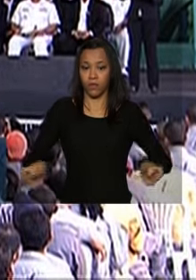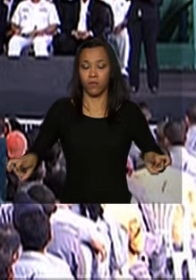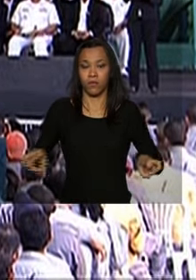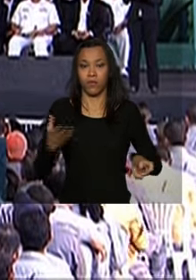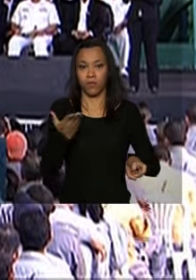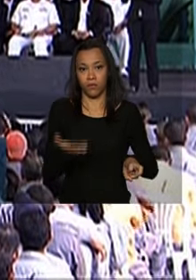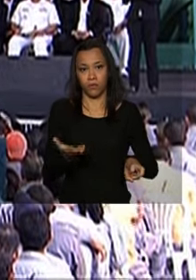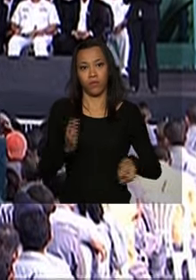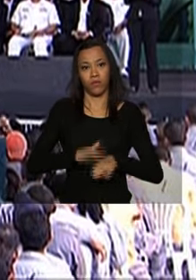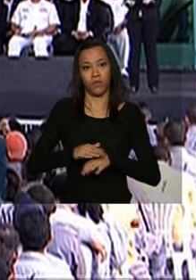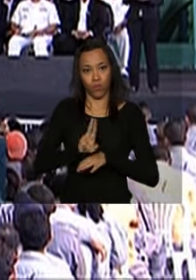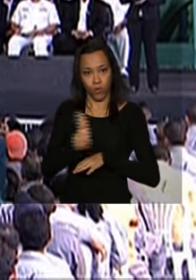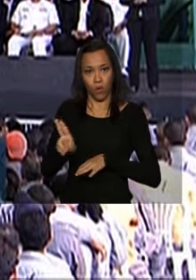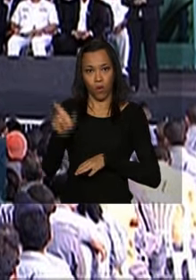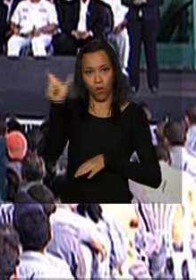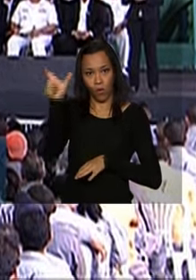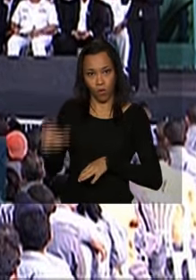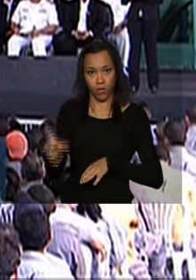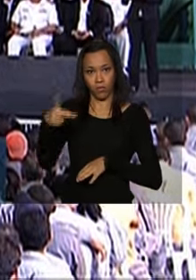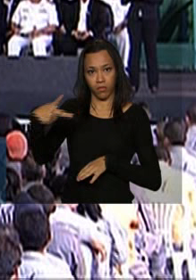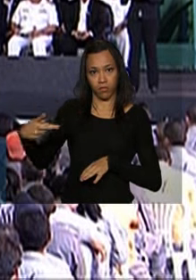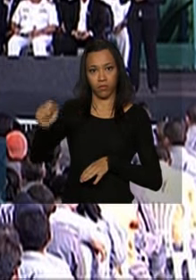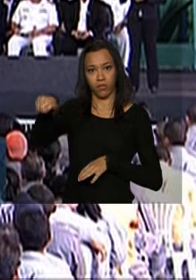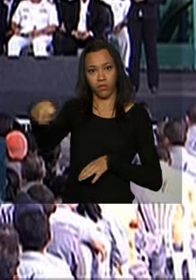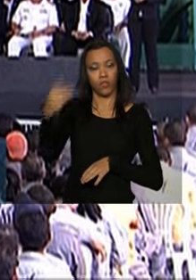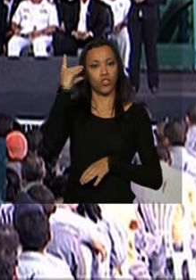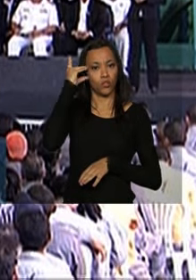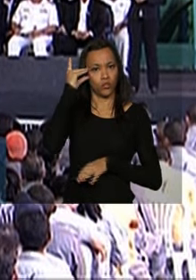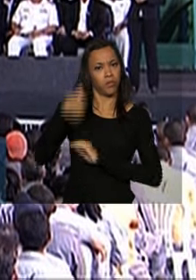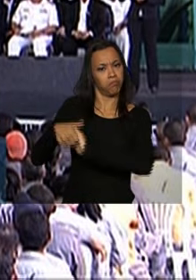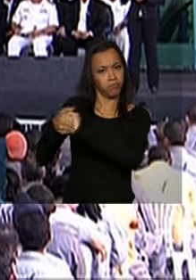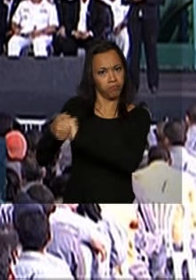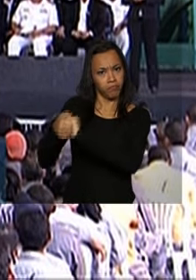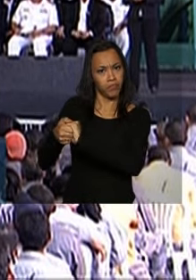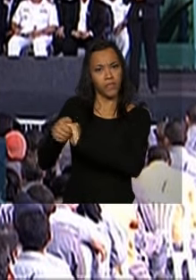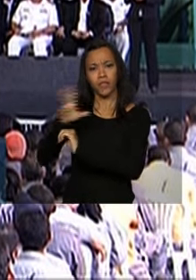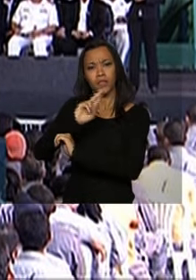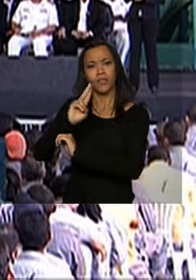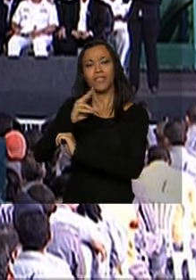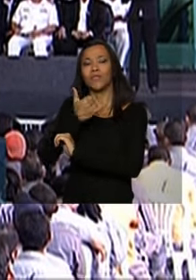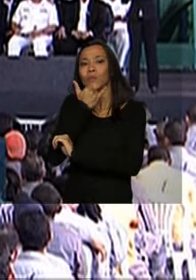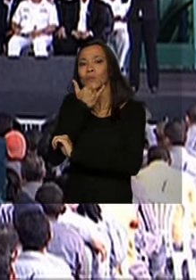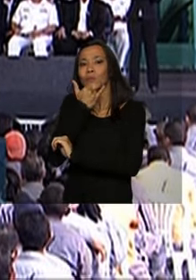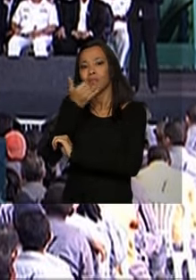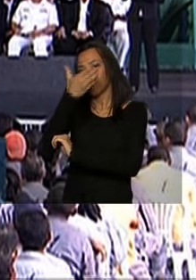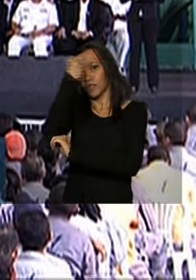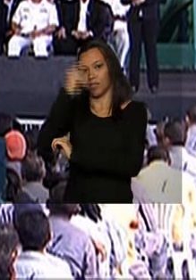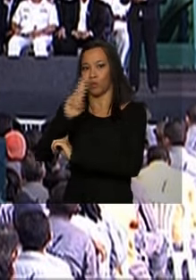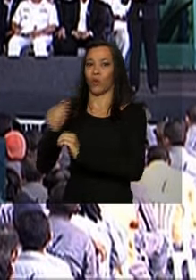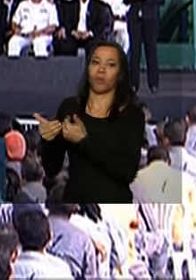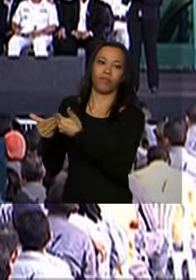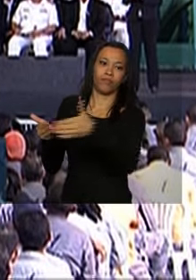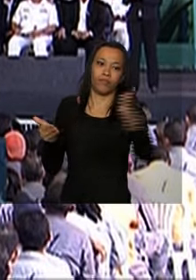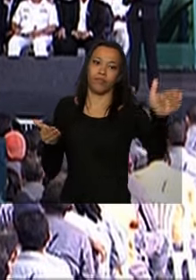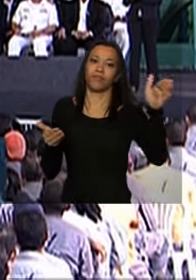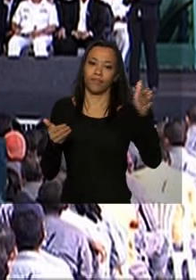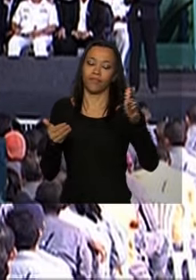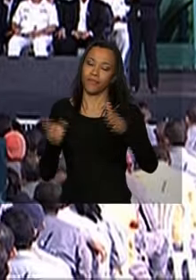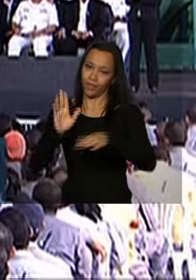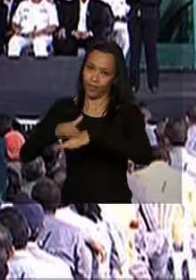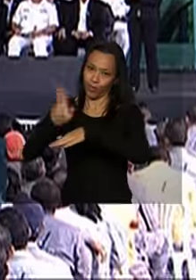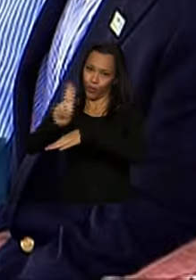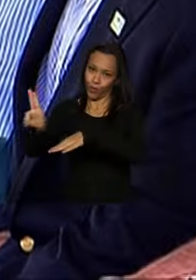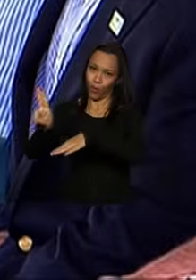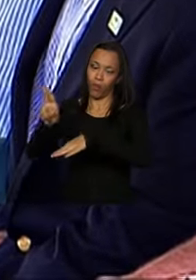nossa Presidenta da República, nossa madrinha, por não esquecer o nome de todos. Nossa madrinha, a senhora permite eu cumprimentar todos em